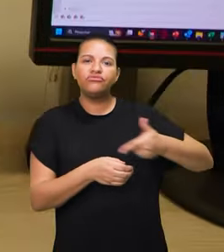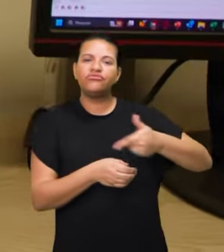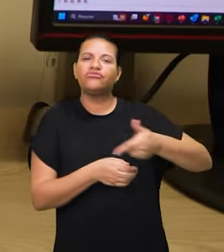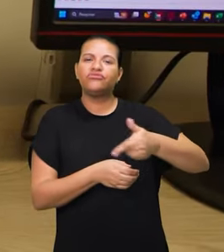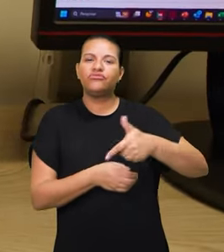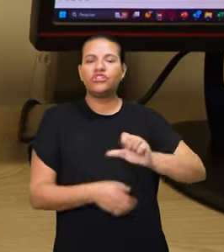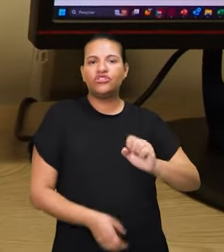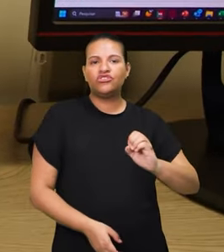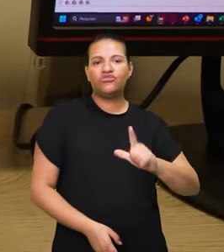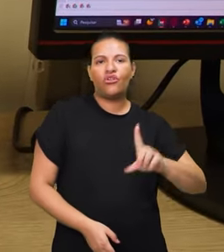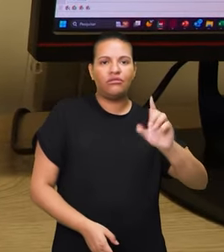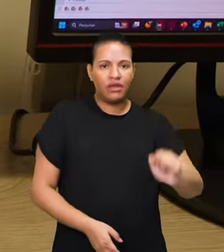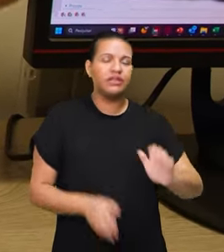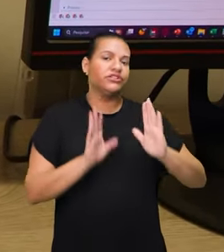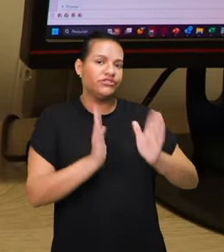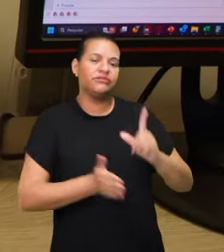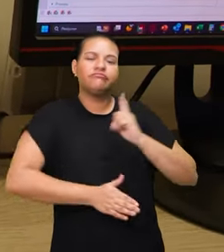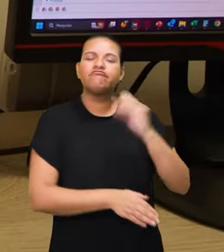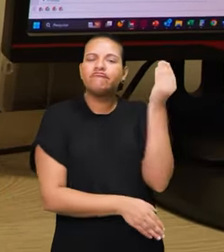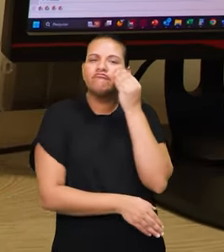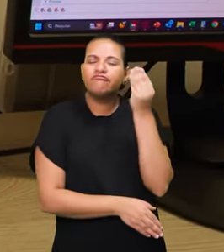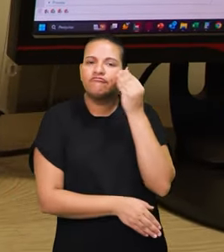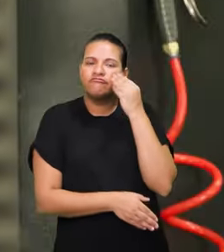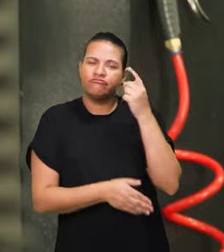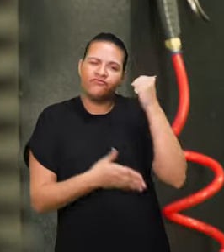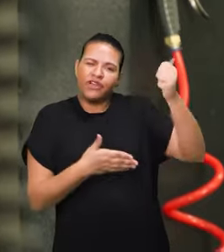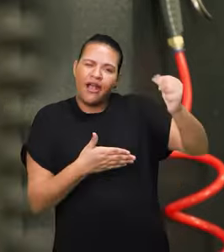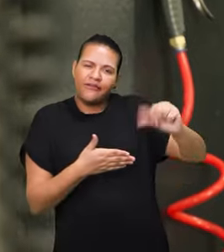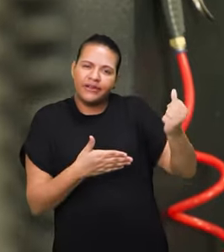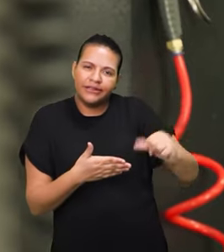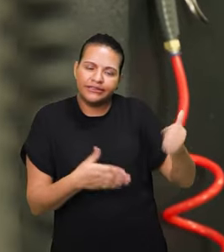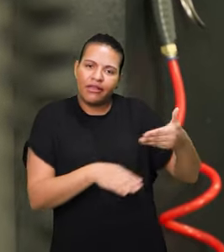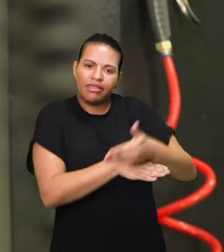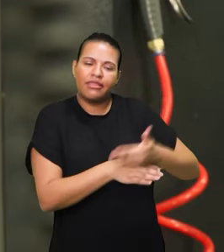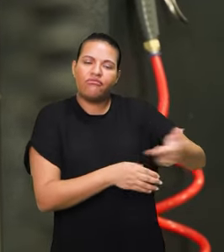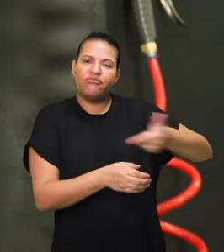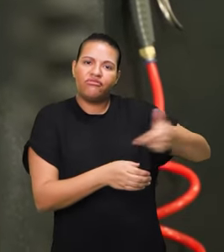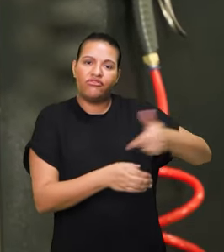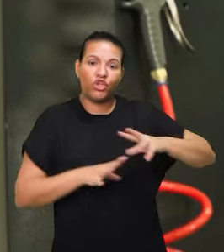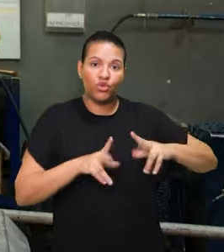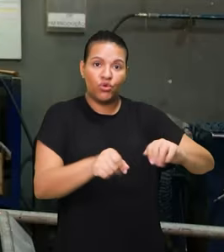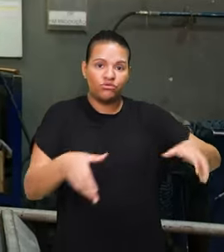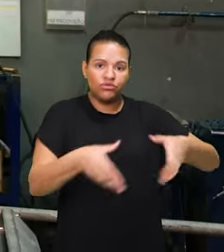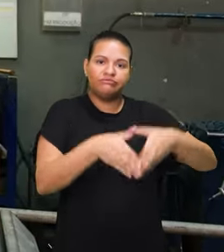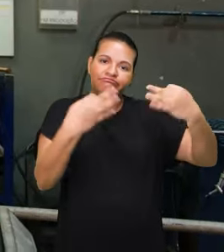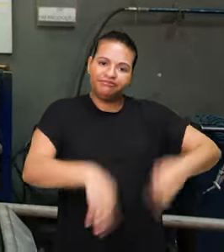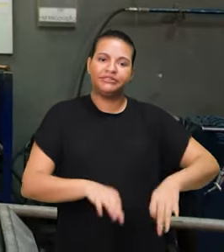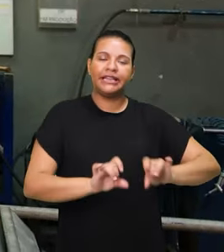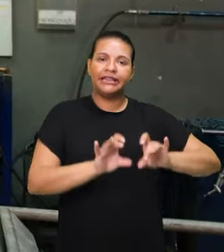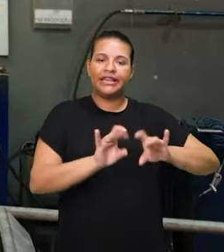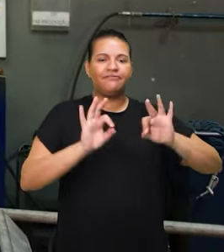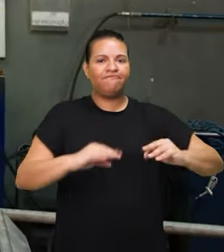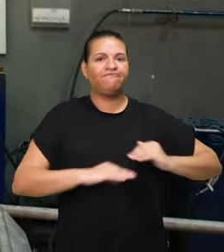solda onde nós fazemos inclusive todos os testes avaliações de penetração de solda para garantir que todos os conjuntos estejam